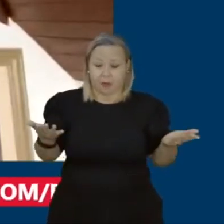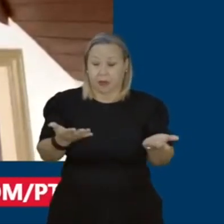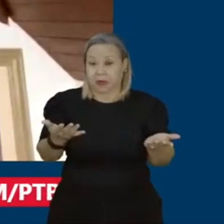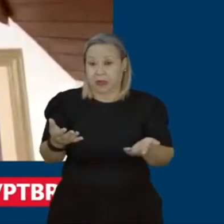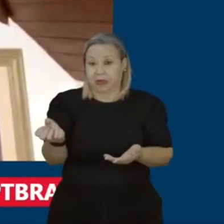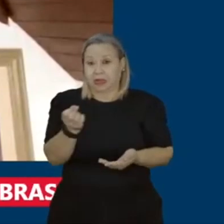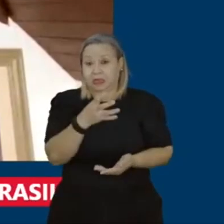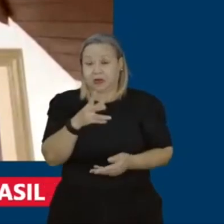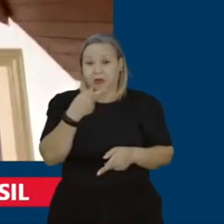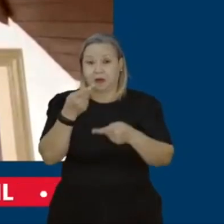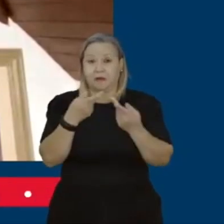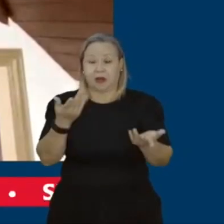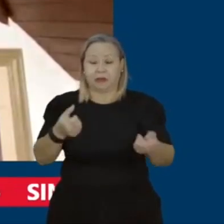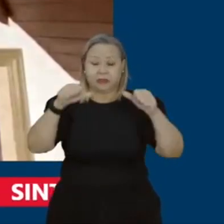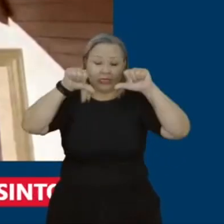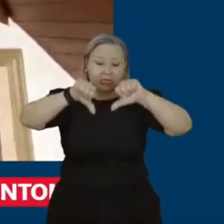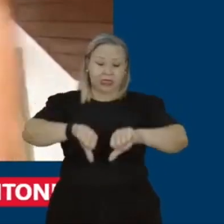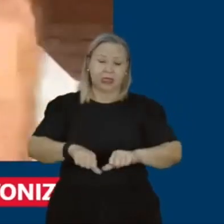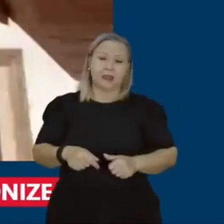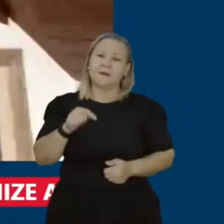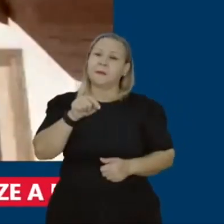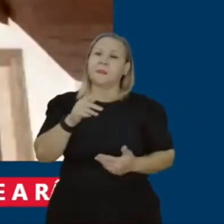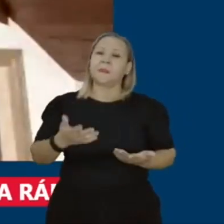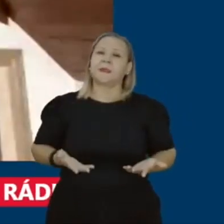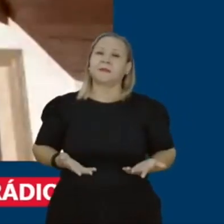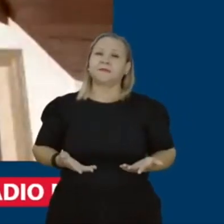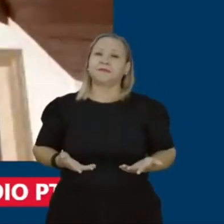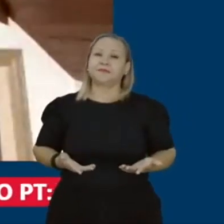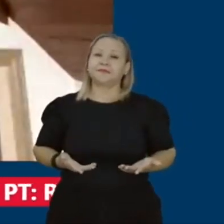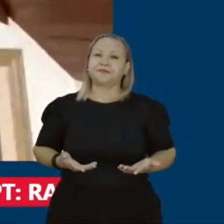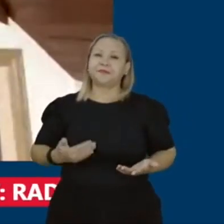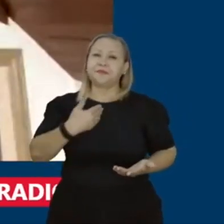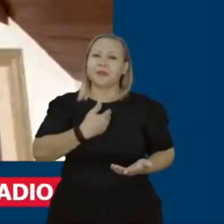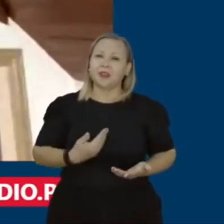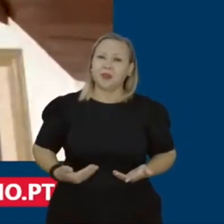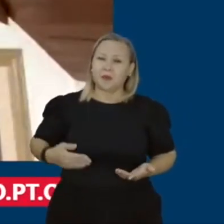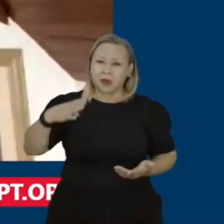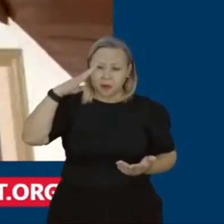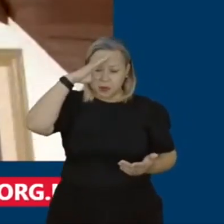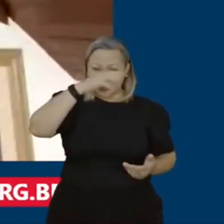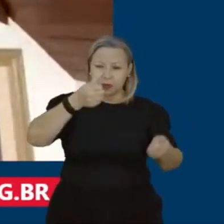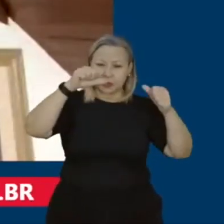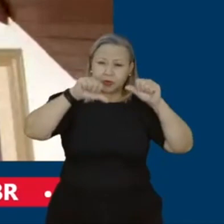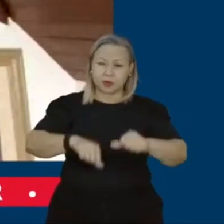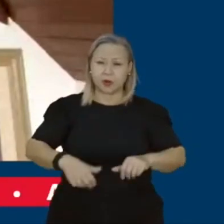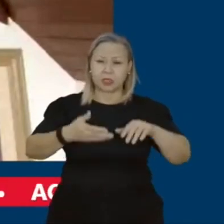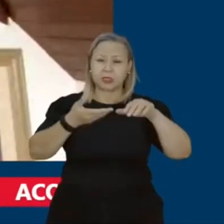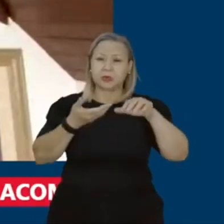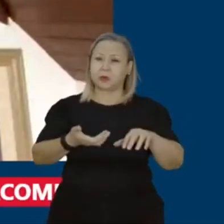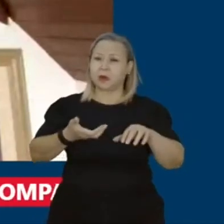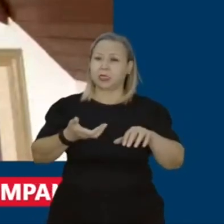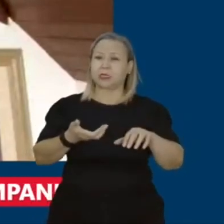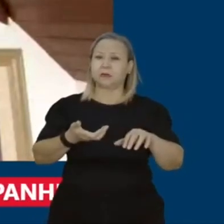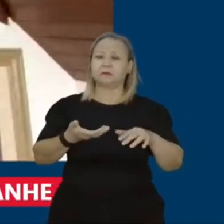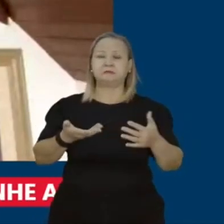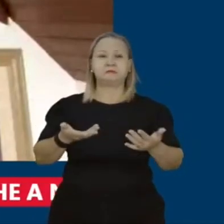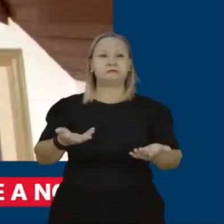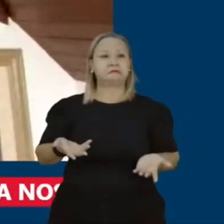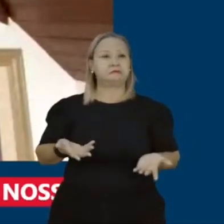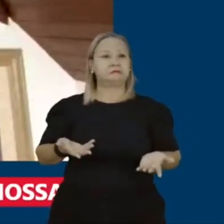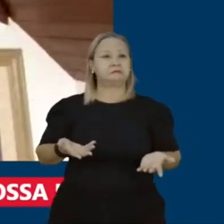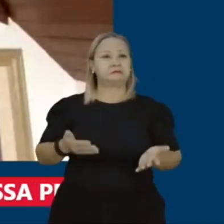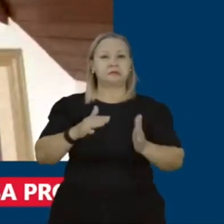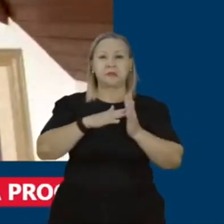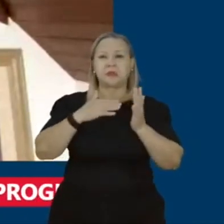eles. E o desastre é esse. O desastre é do governo do Bolsonaro, o desastre é desse Congresso Nacional,